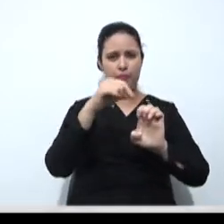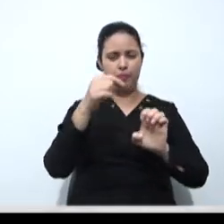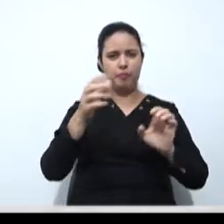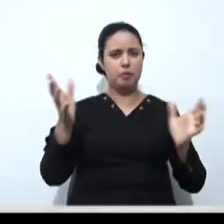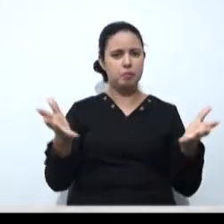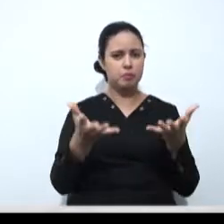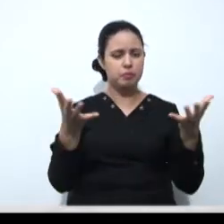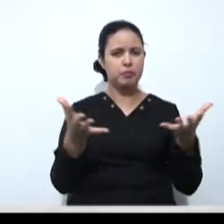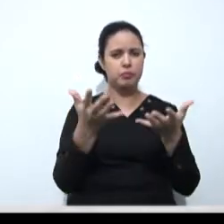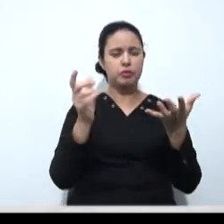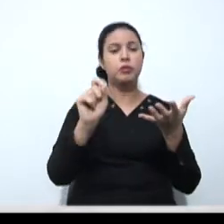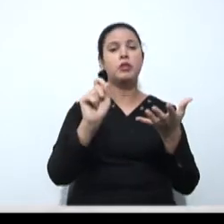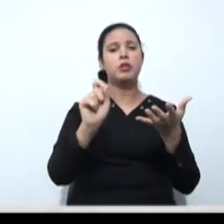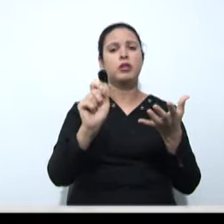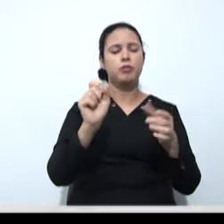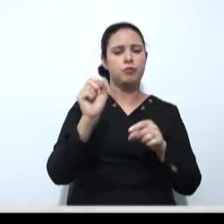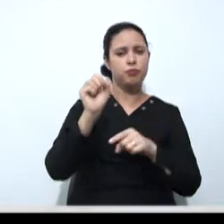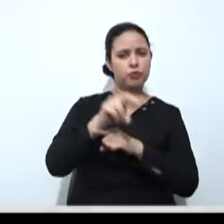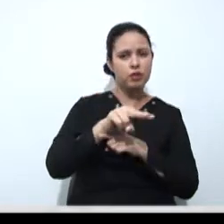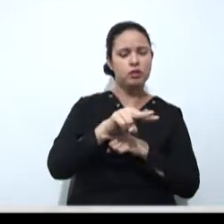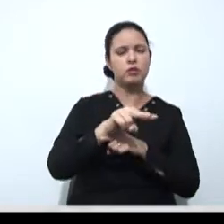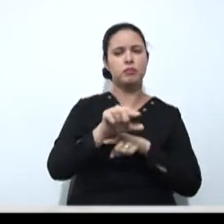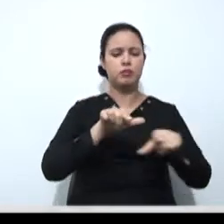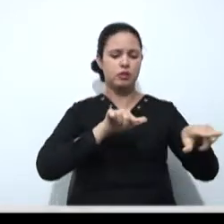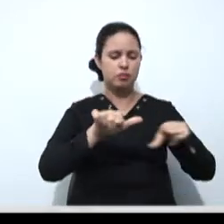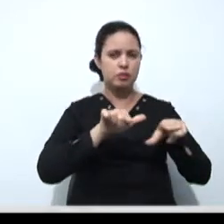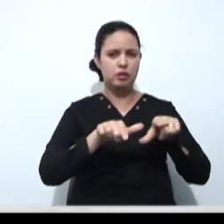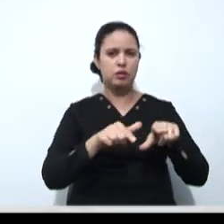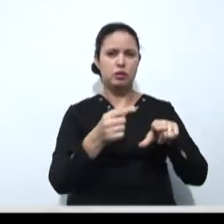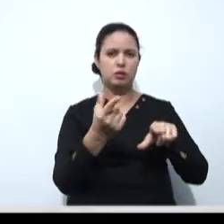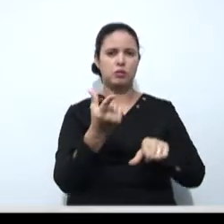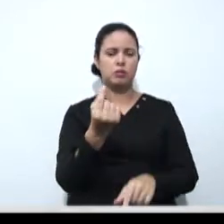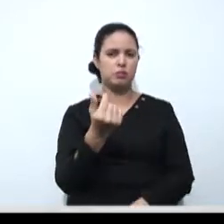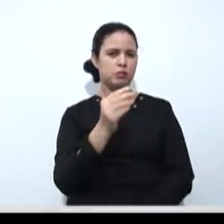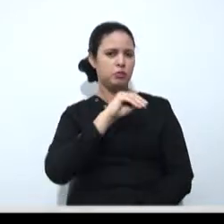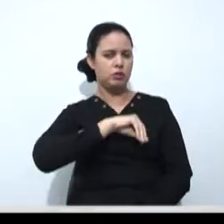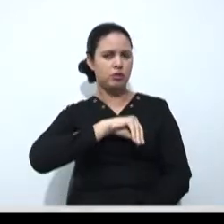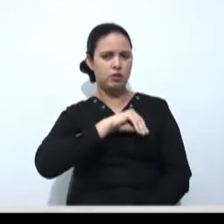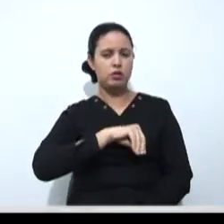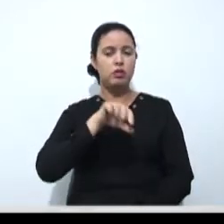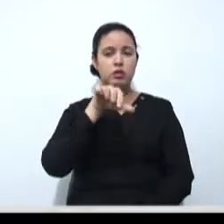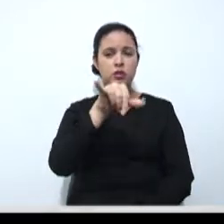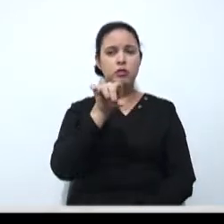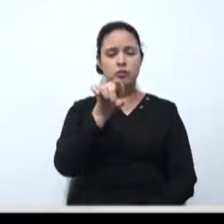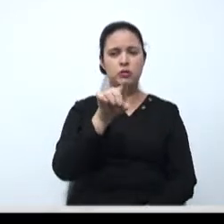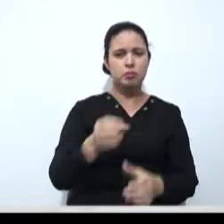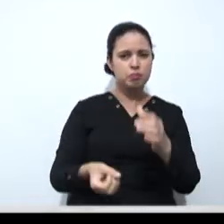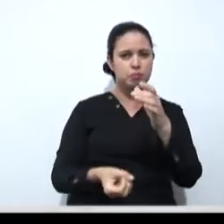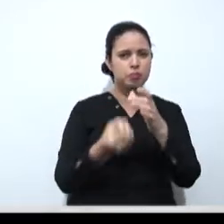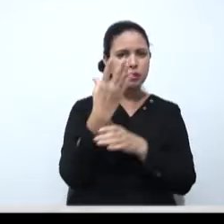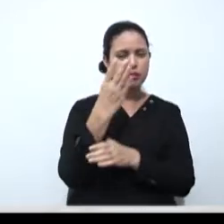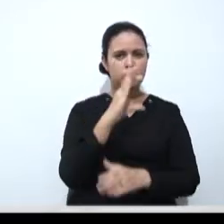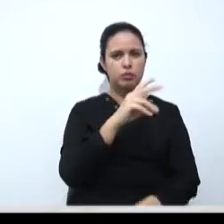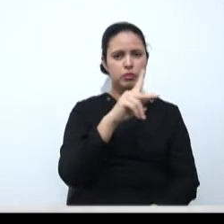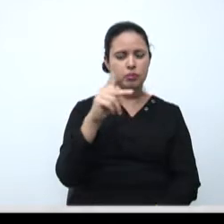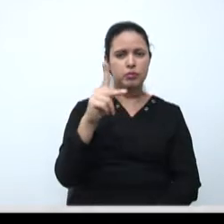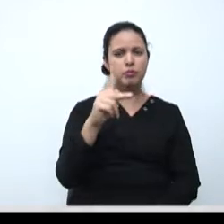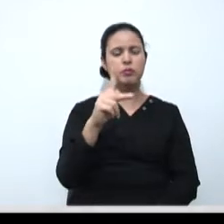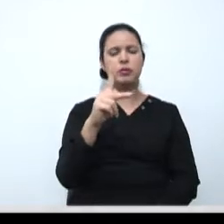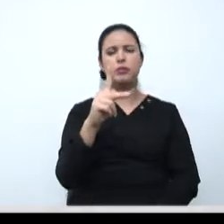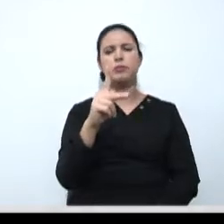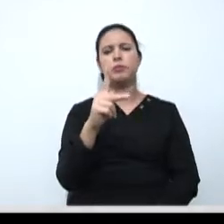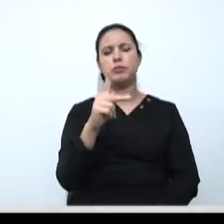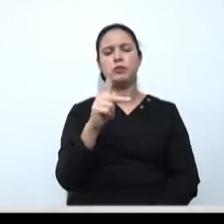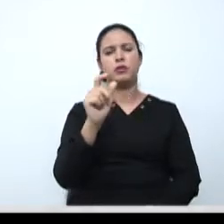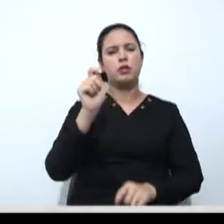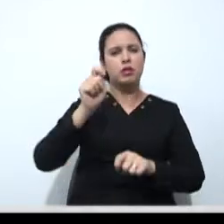incentivado a geração de empregos e renda. Então, se você abre uma empresa, se você abre uma cooperativa, mesmo a pessoa que não é